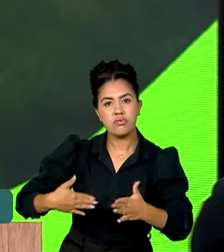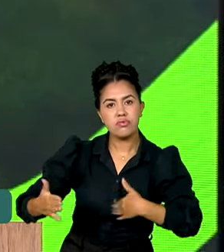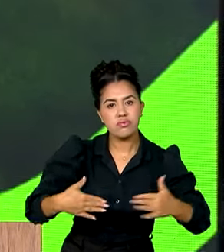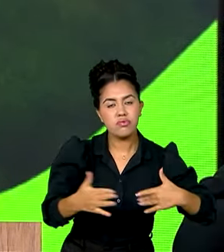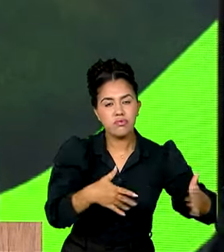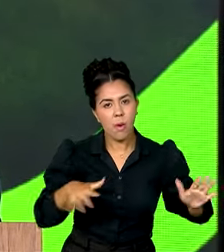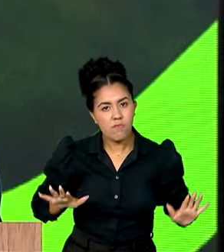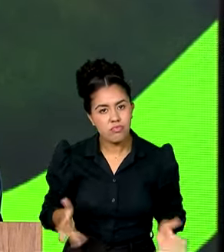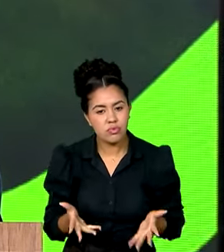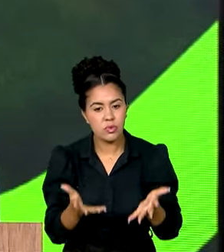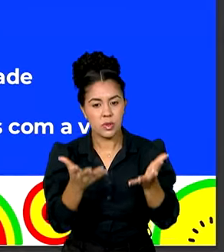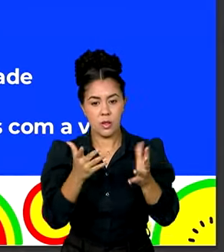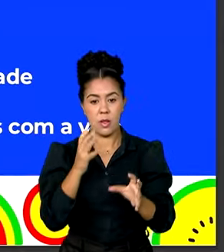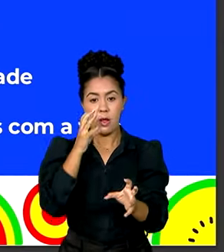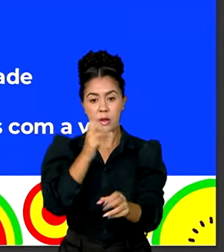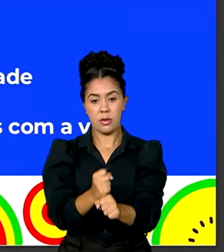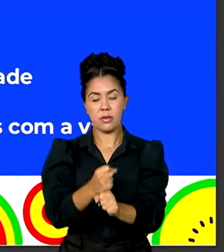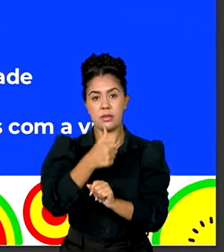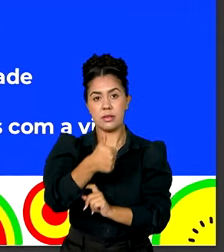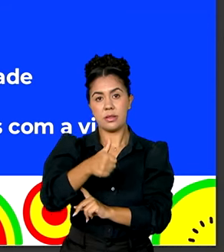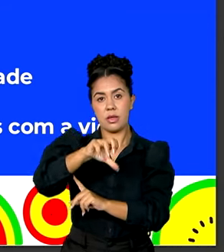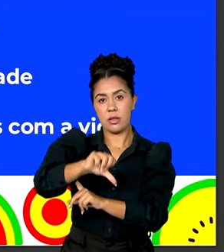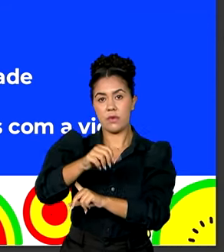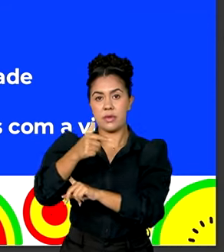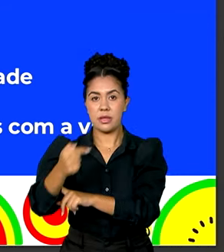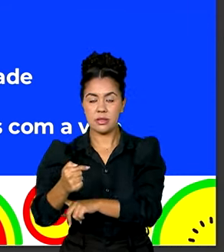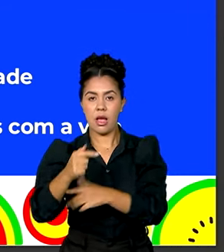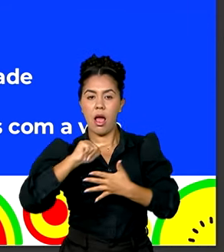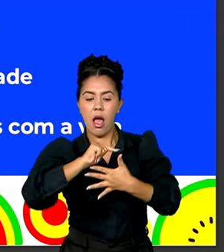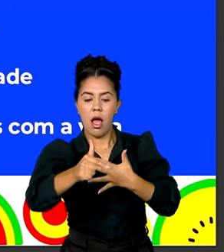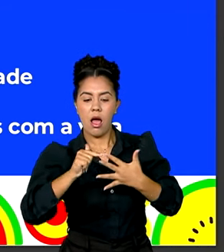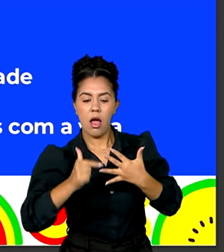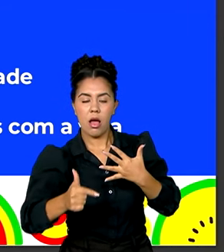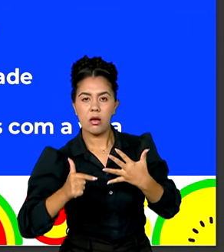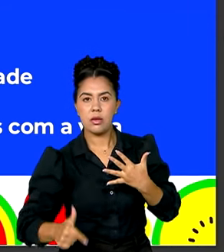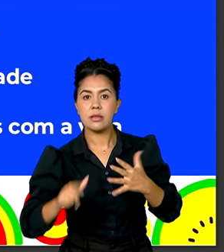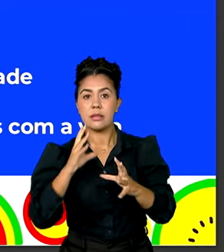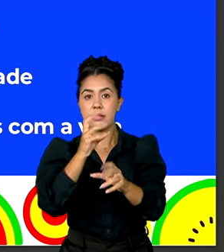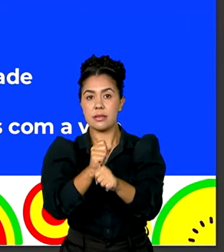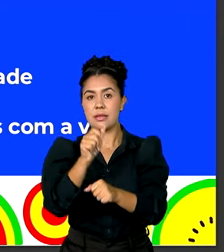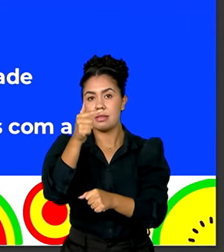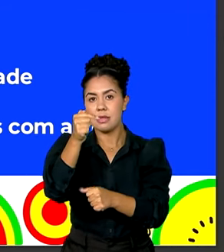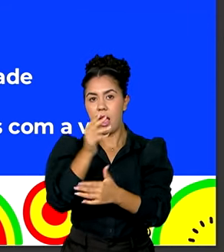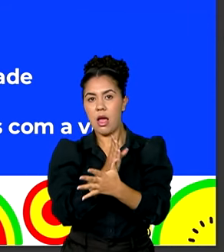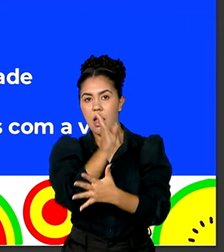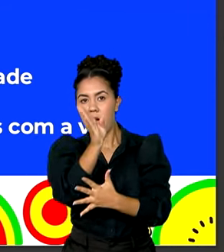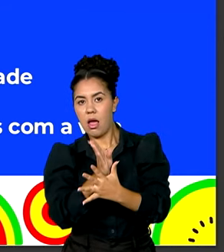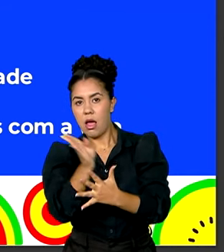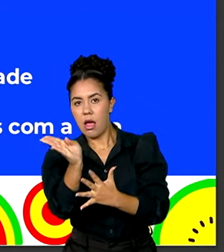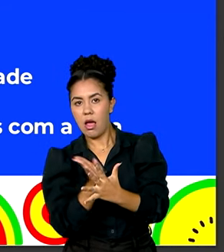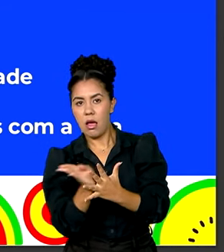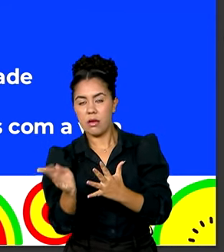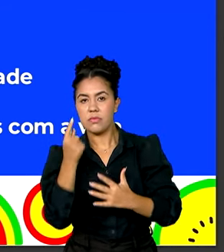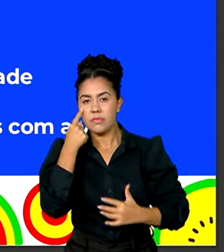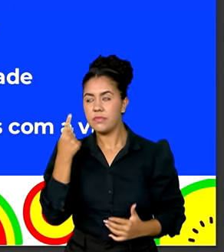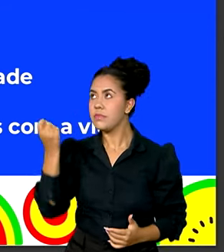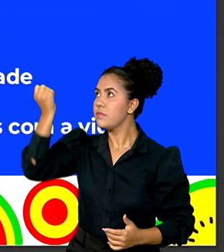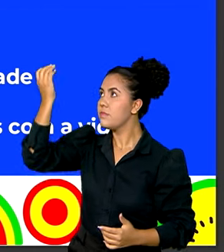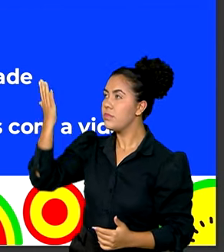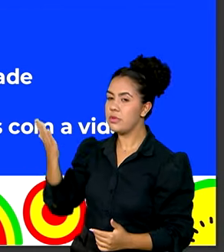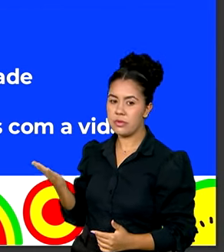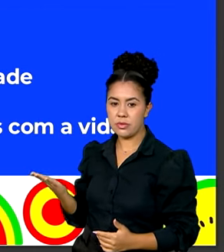são 197 iniciativas distribuídas em sete eixos destaco aqui que o plano tem